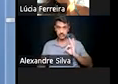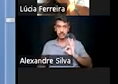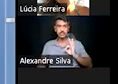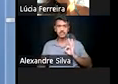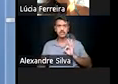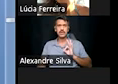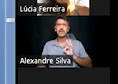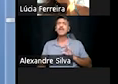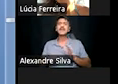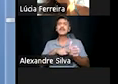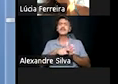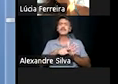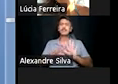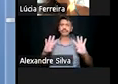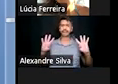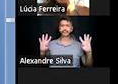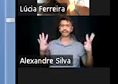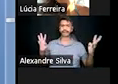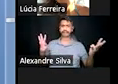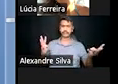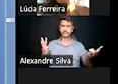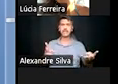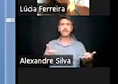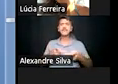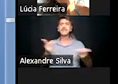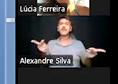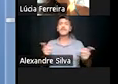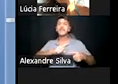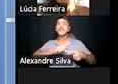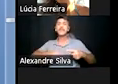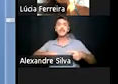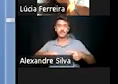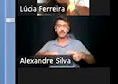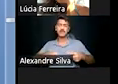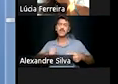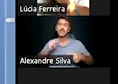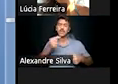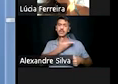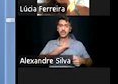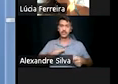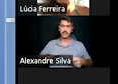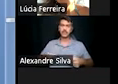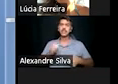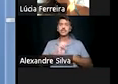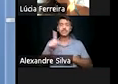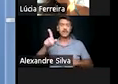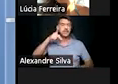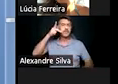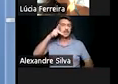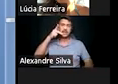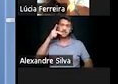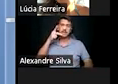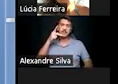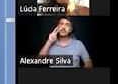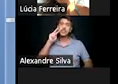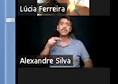os pesquisadores que foram visitar as pegadas, porque havia uma proibição por parte do governo do estado da Paraíba de que se pudesse ver o